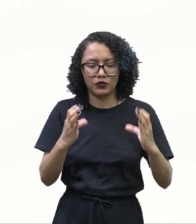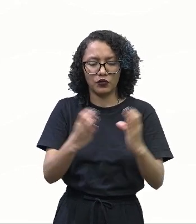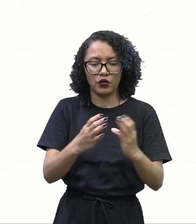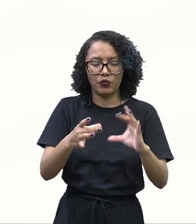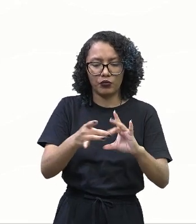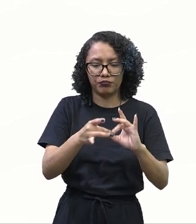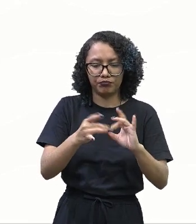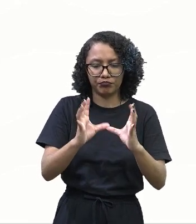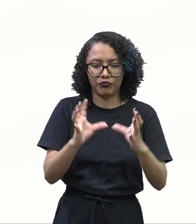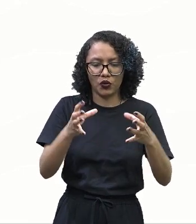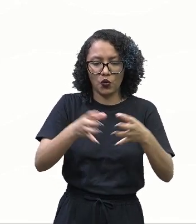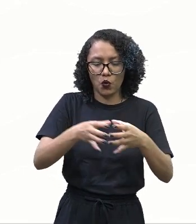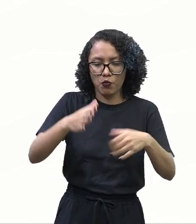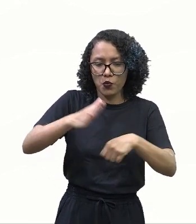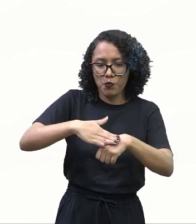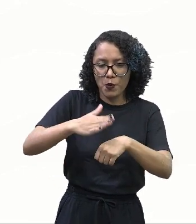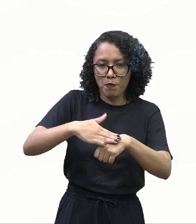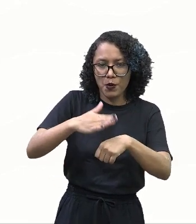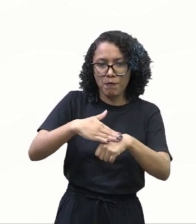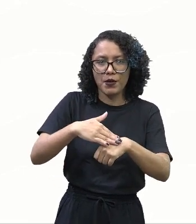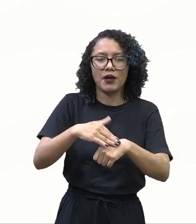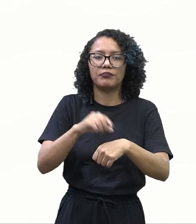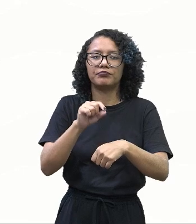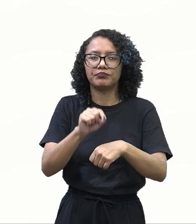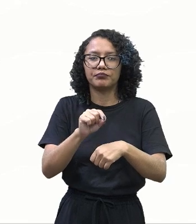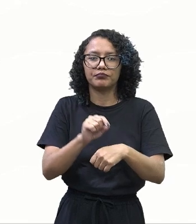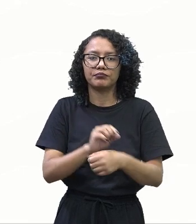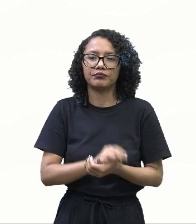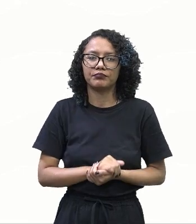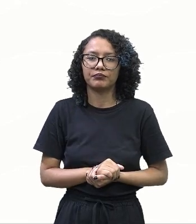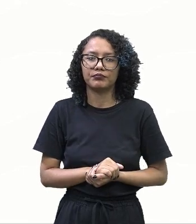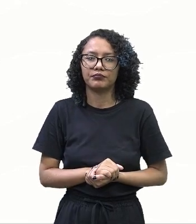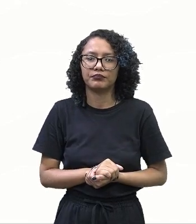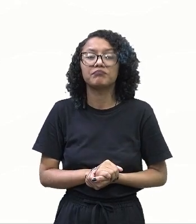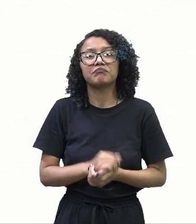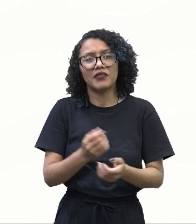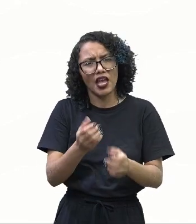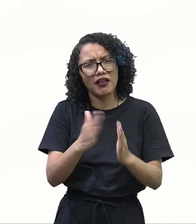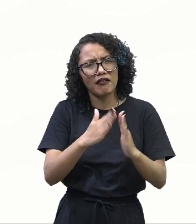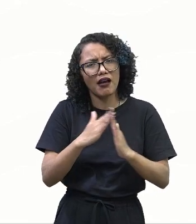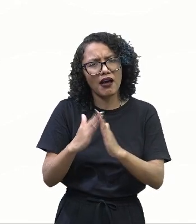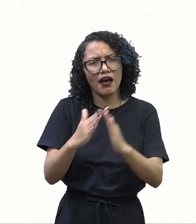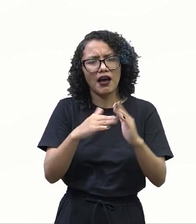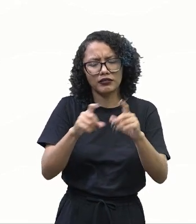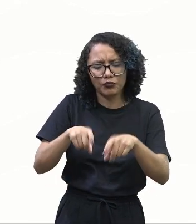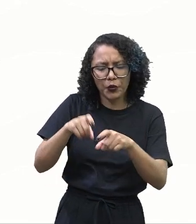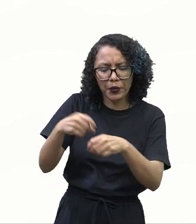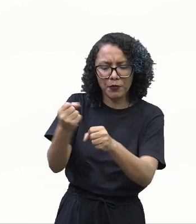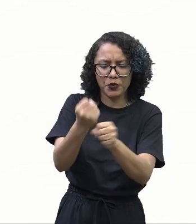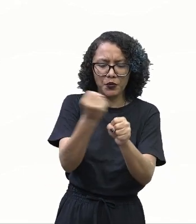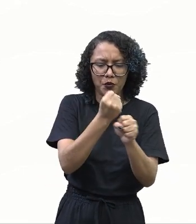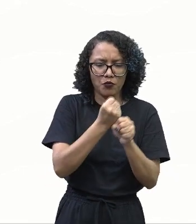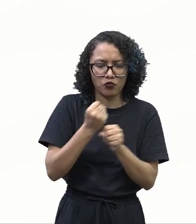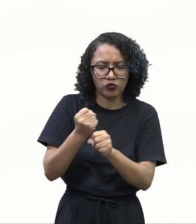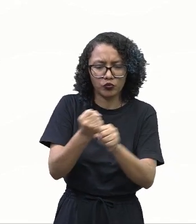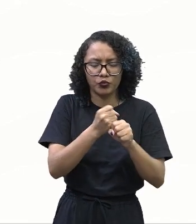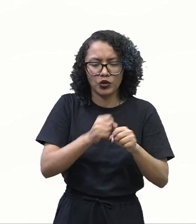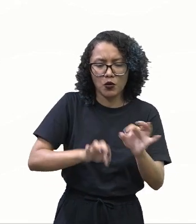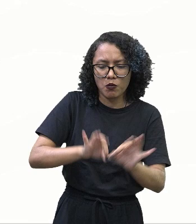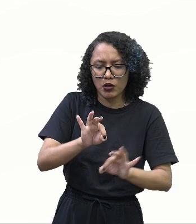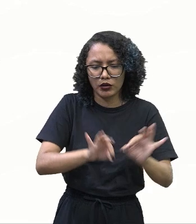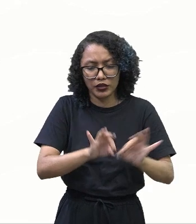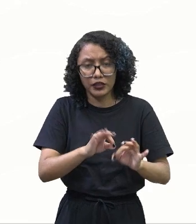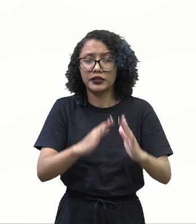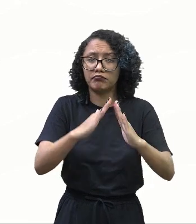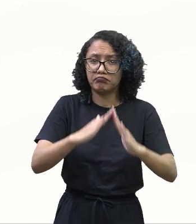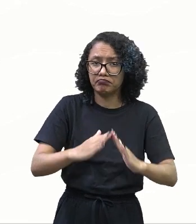comunidade autossuficiente em que eles constroem casas, plantações e vivem naquela